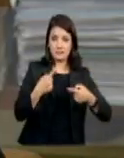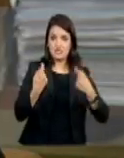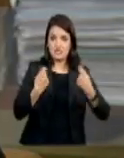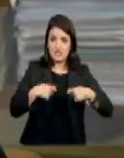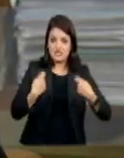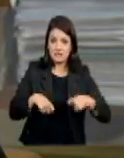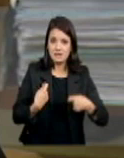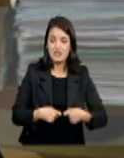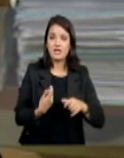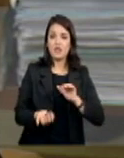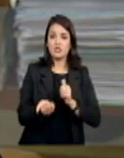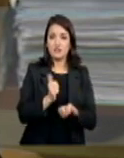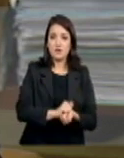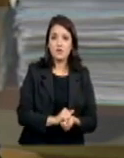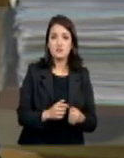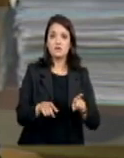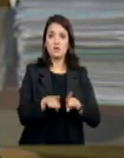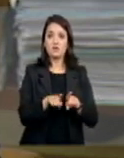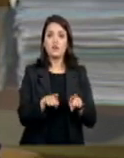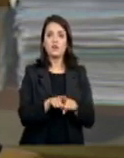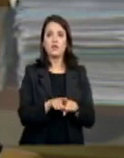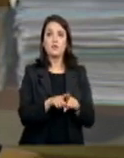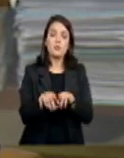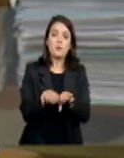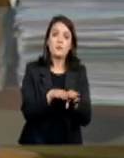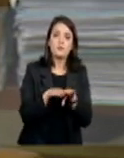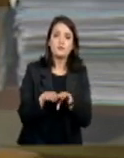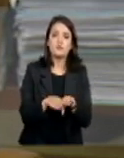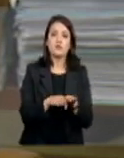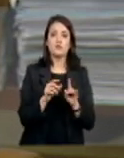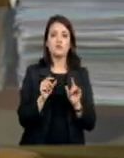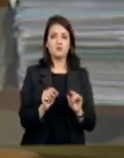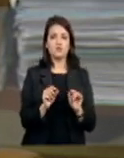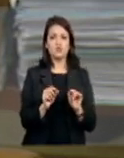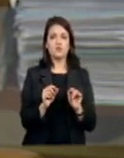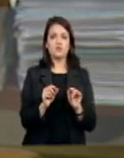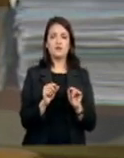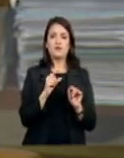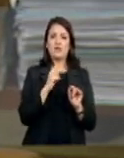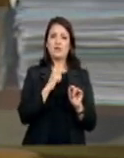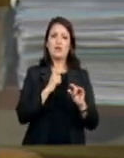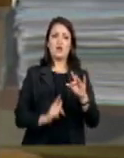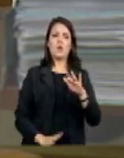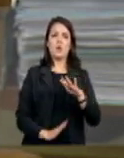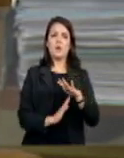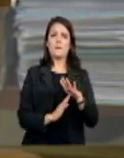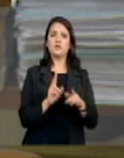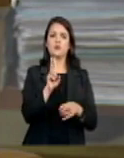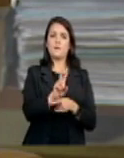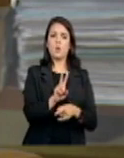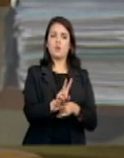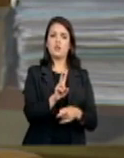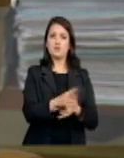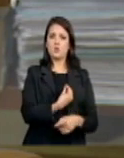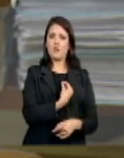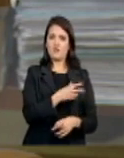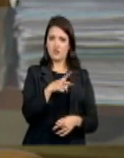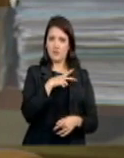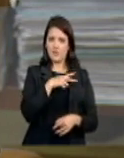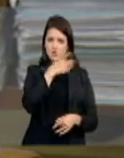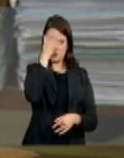proporcionalidade da medida que legitimamente restringirá a proteção da vida privada do